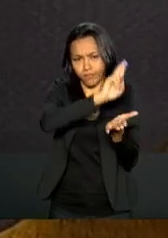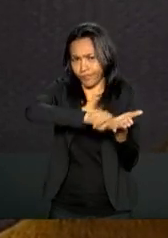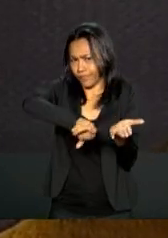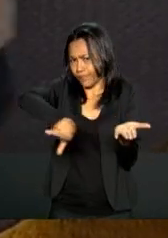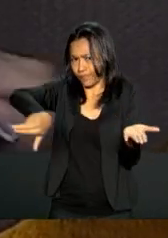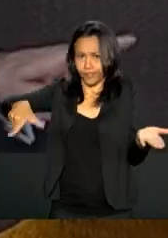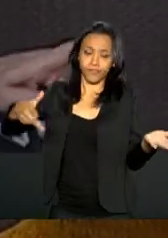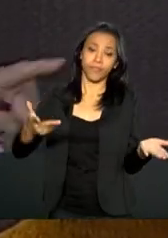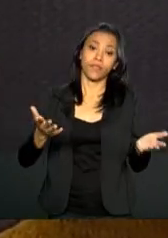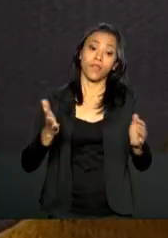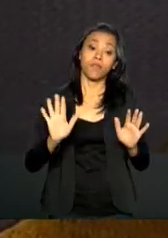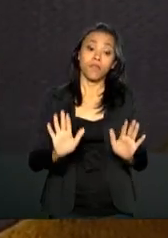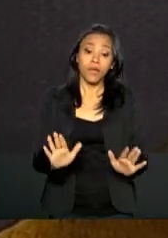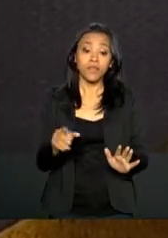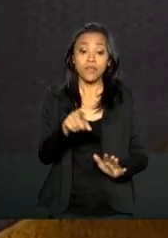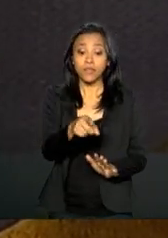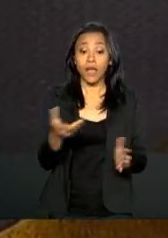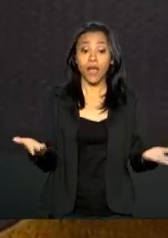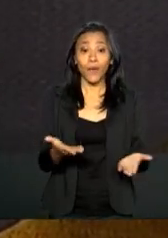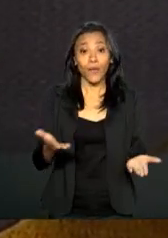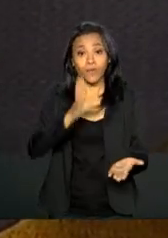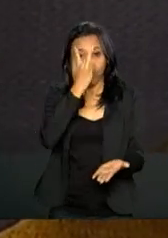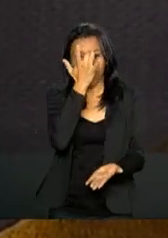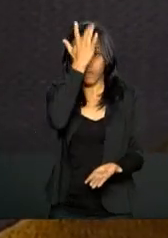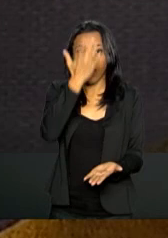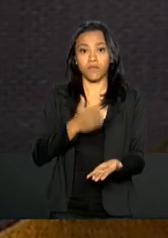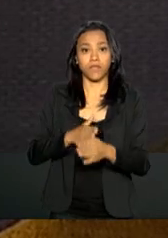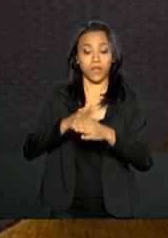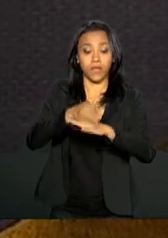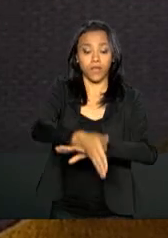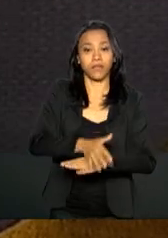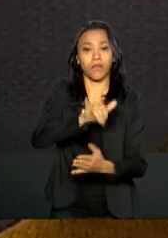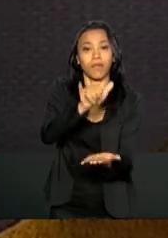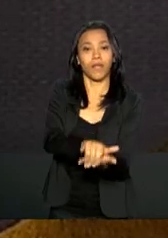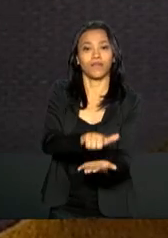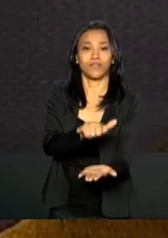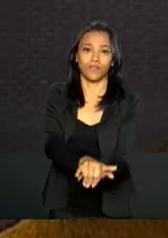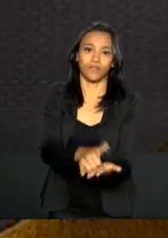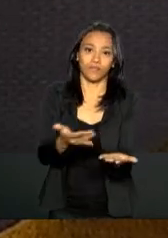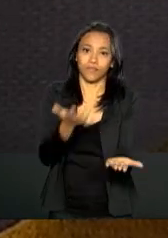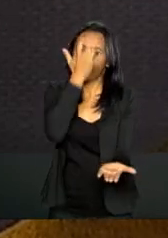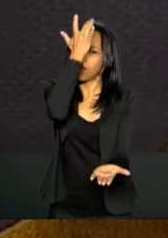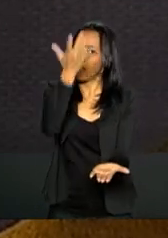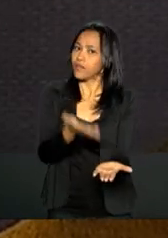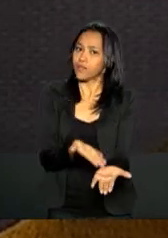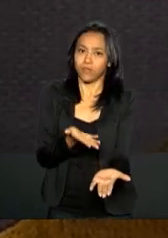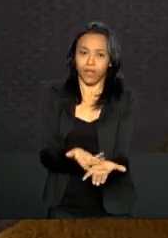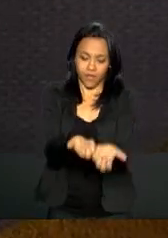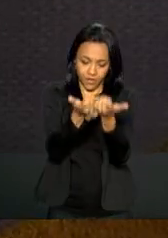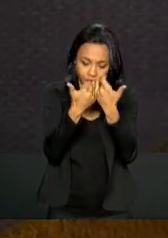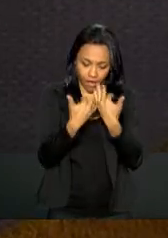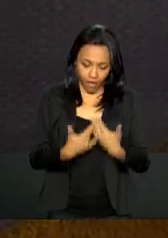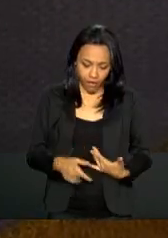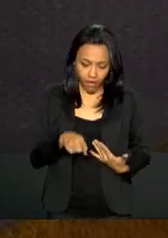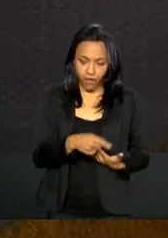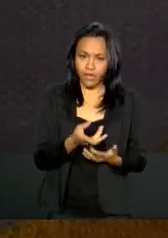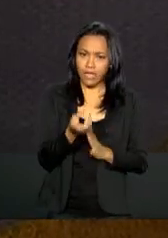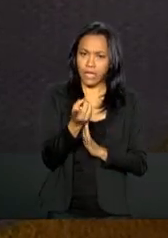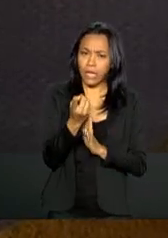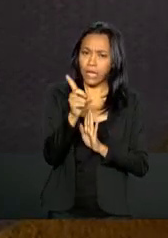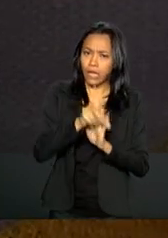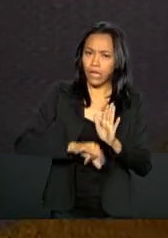aqui se faz mais diretamente no aplicativo da sage 9 que a transparência ea simplificação estão reveladas